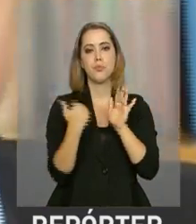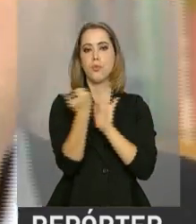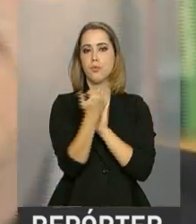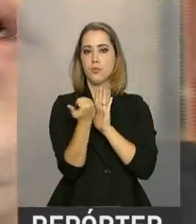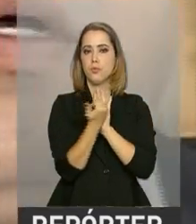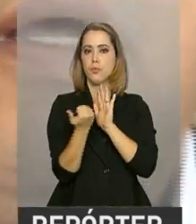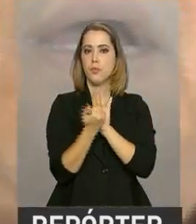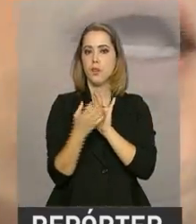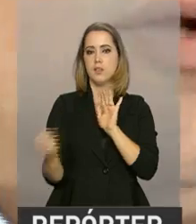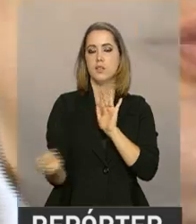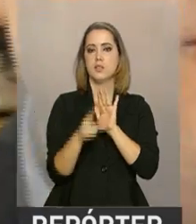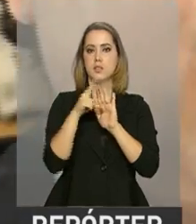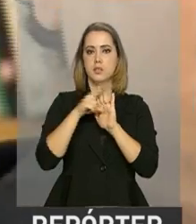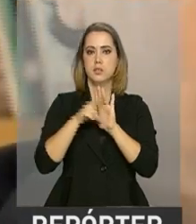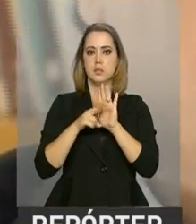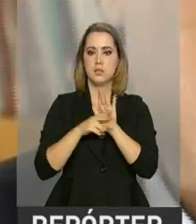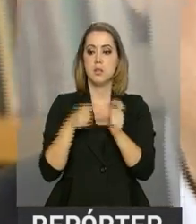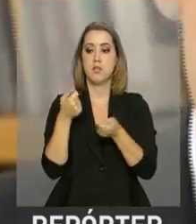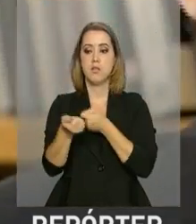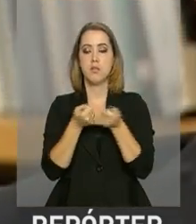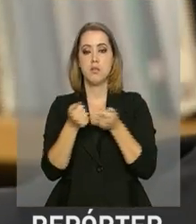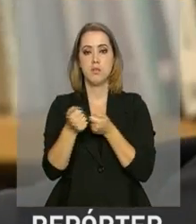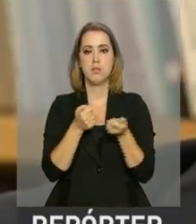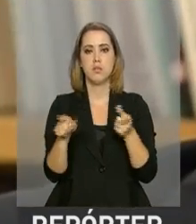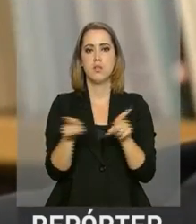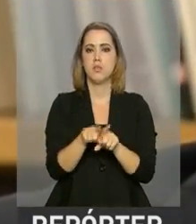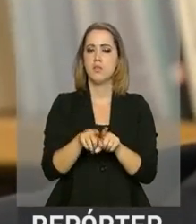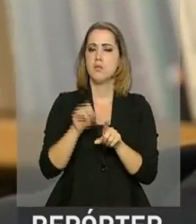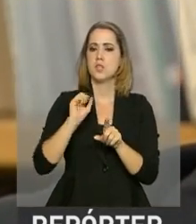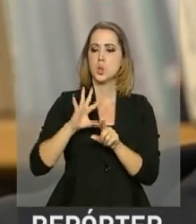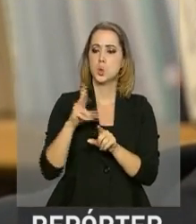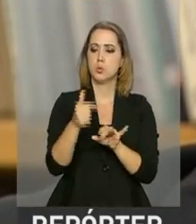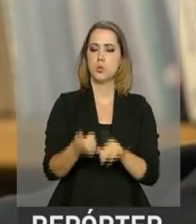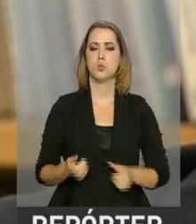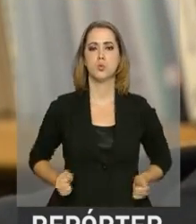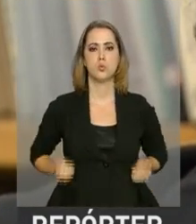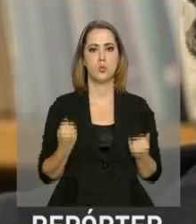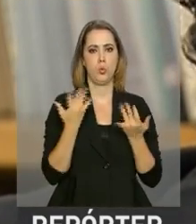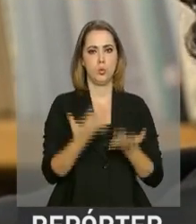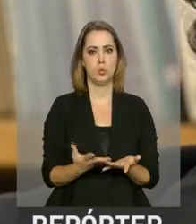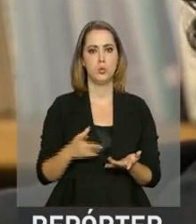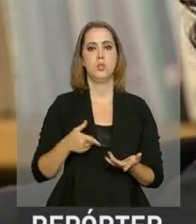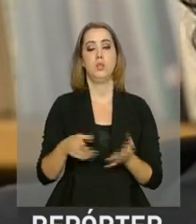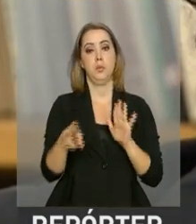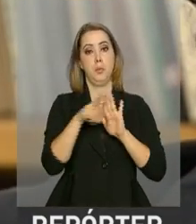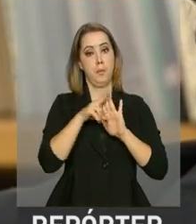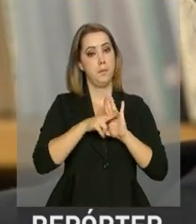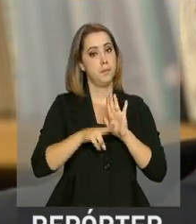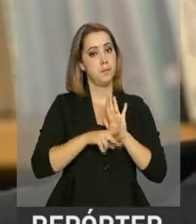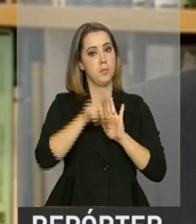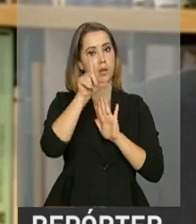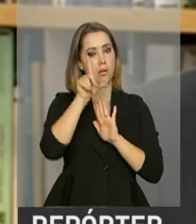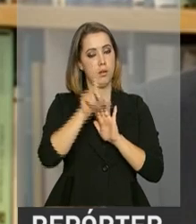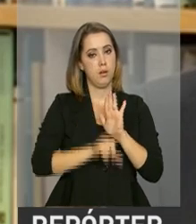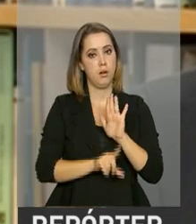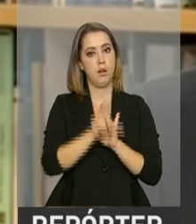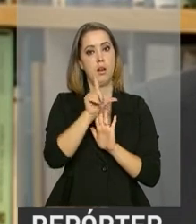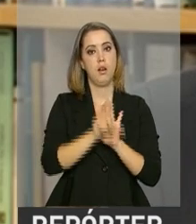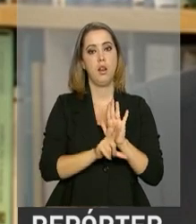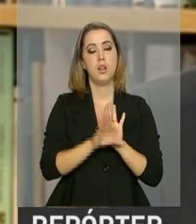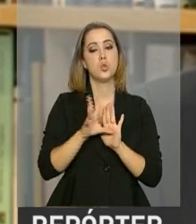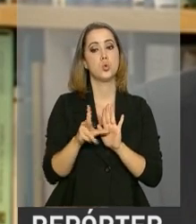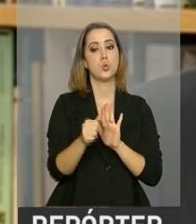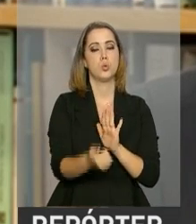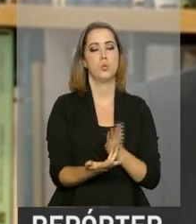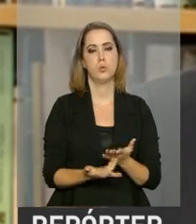a reforma da Previdência fiscalização e controle de gastos e regulamentação de investimentos hoje a gente